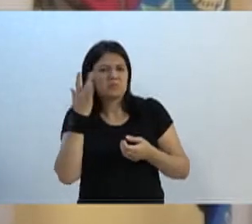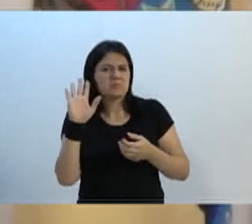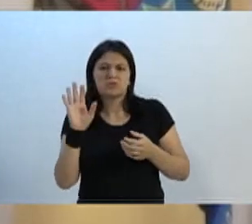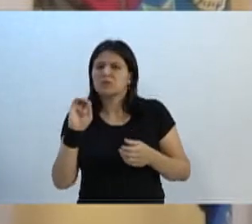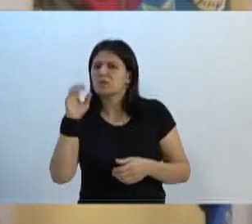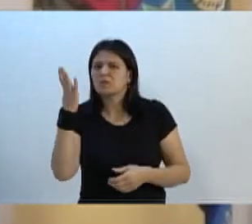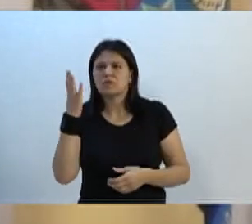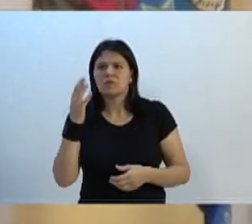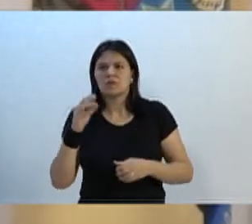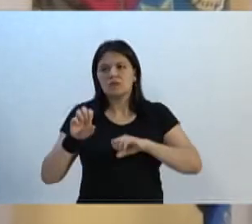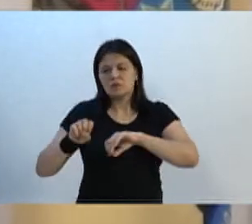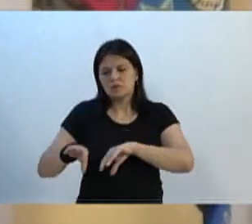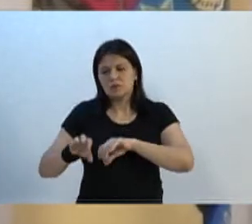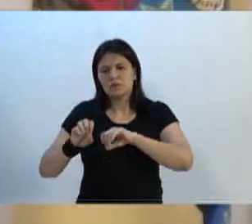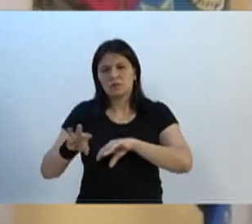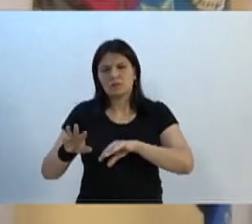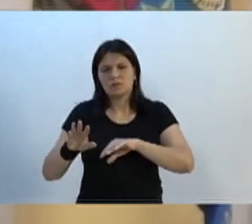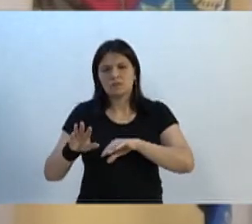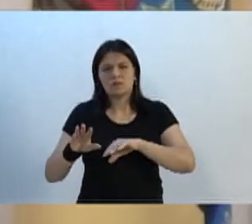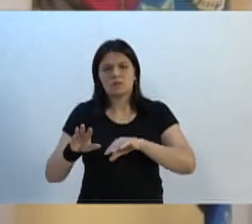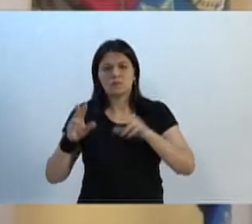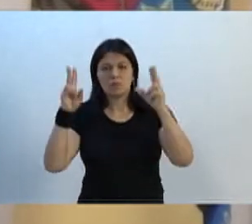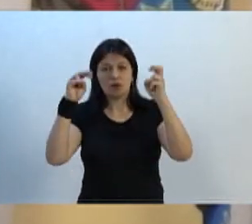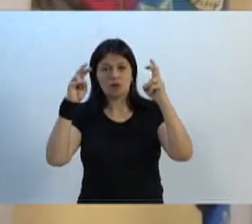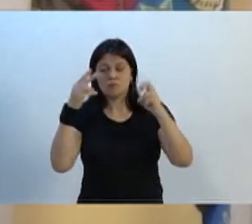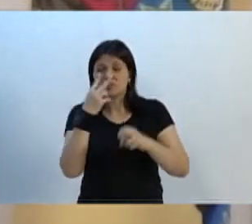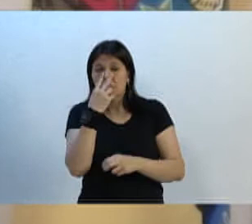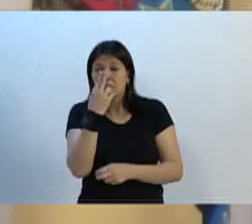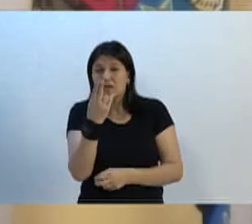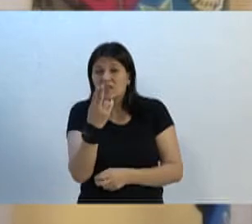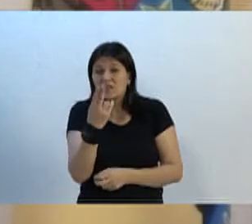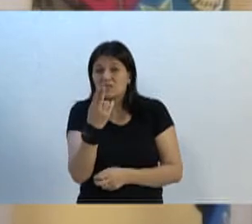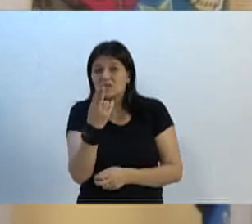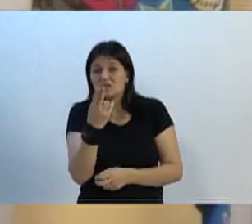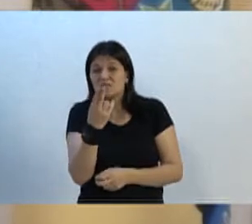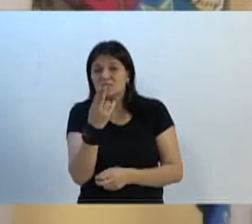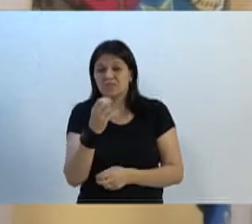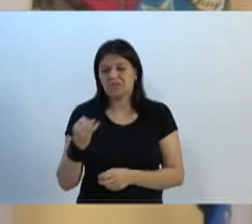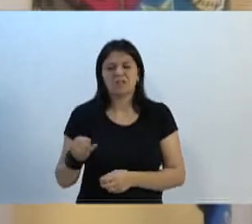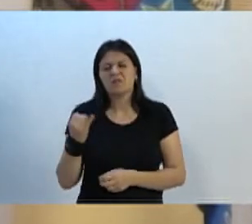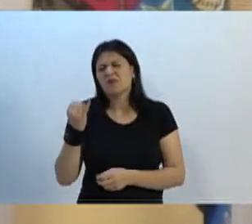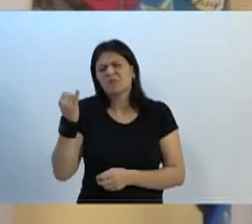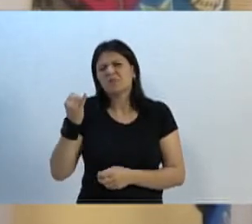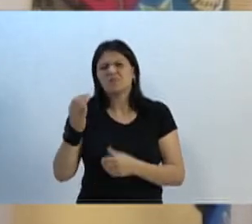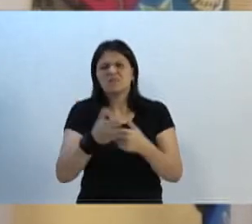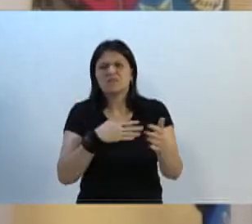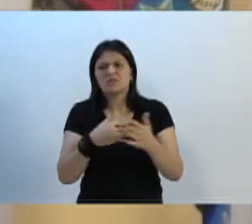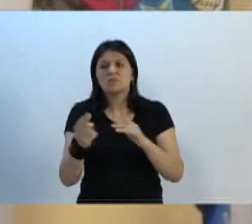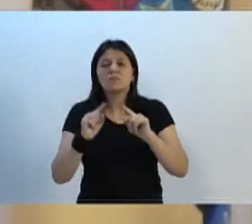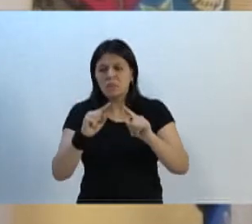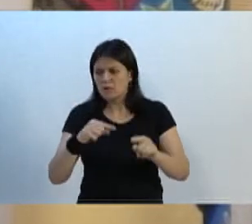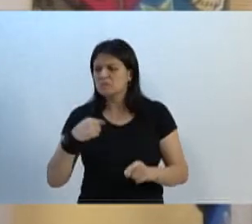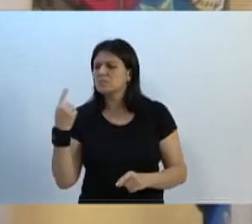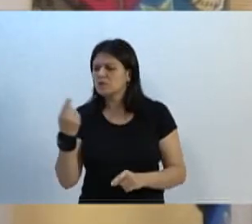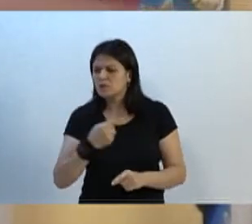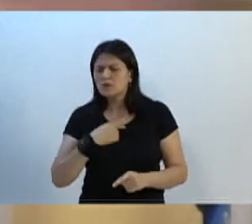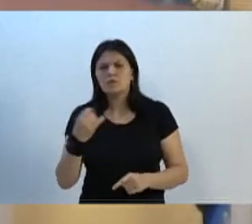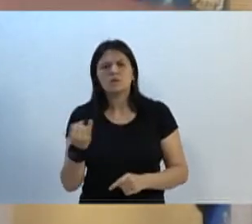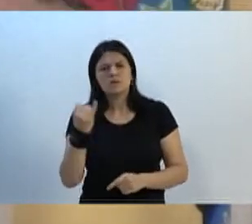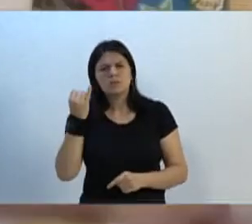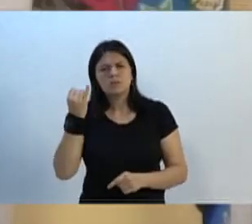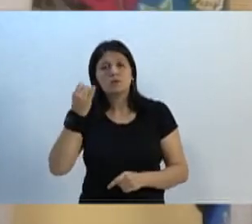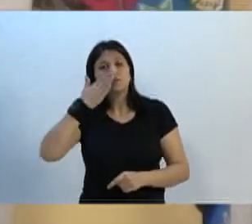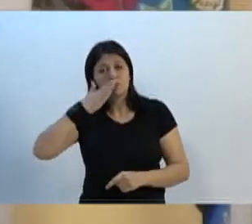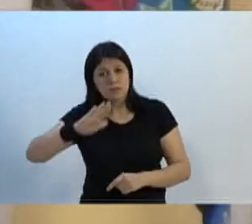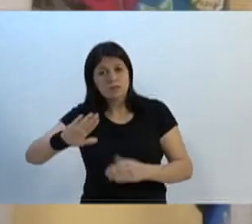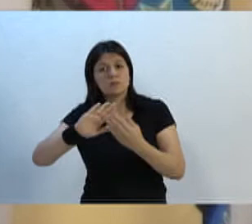o que que acontece quando a educação tá em Pauta parece que não é muito importante para alguns mas tudo bem para nós é importante para as crianças lá